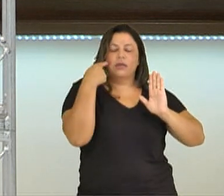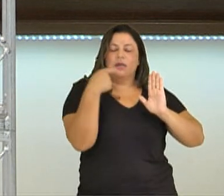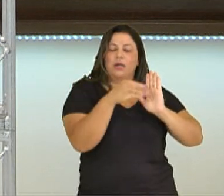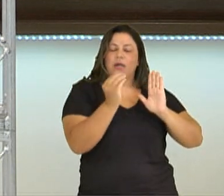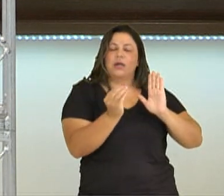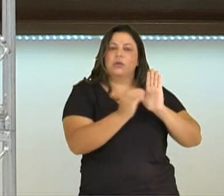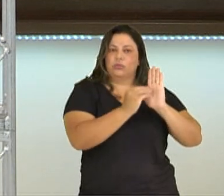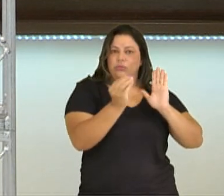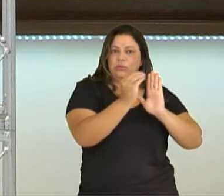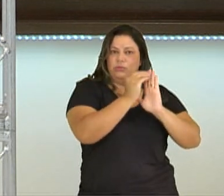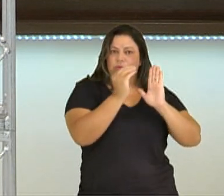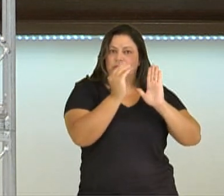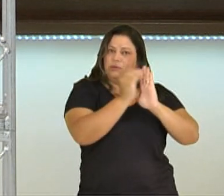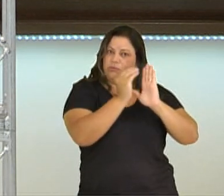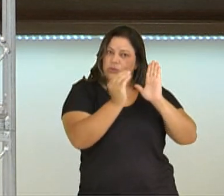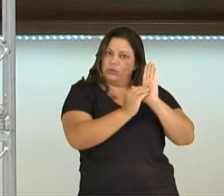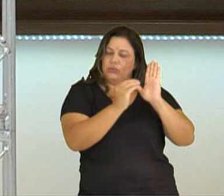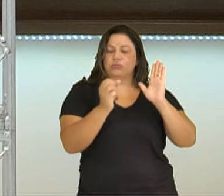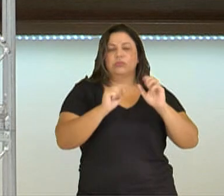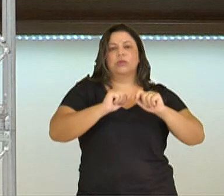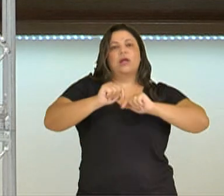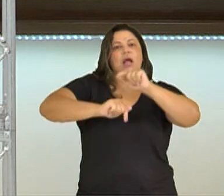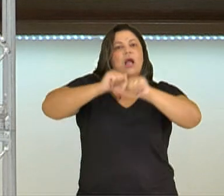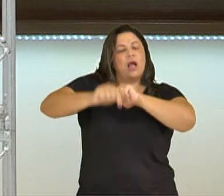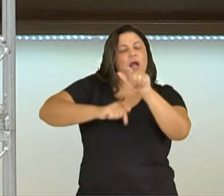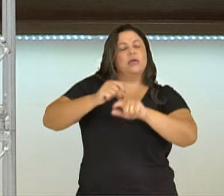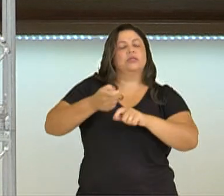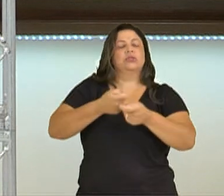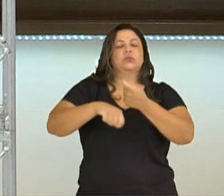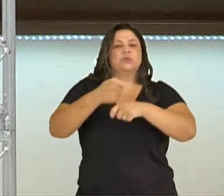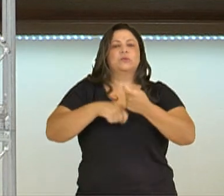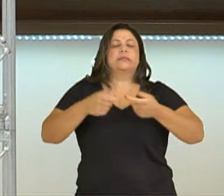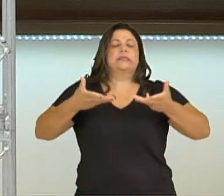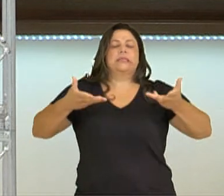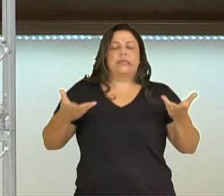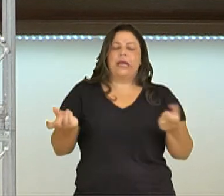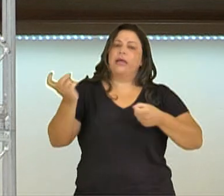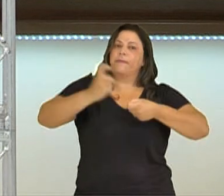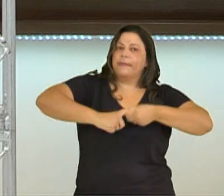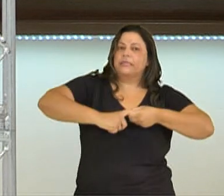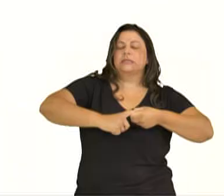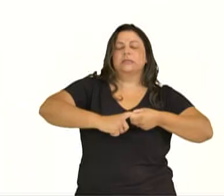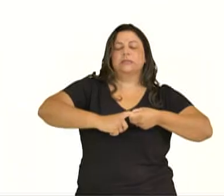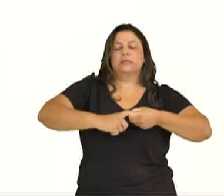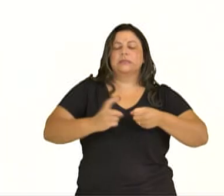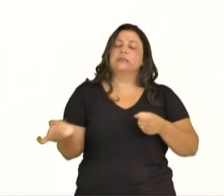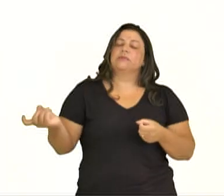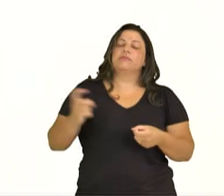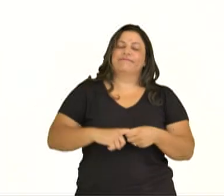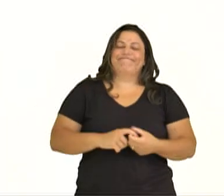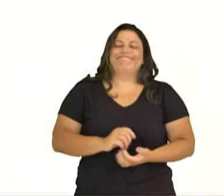aí a que atividade econômica ela pertence e a gente já volta para corrigir.